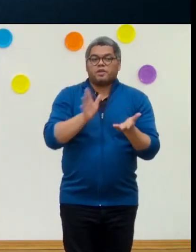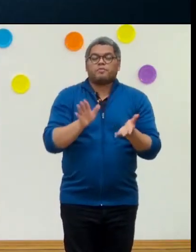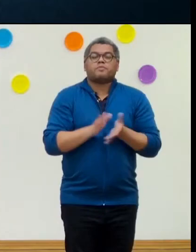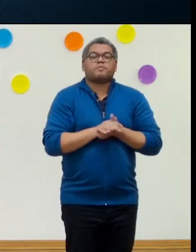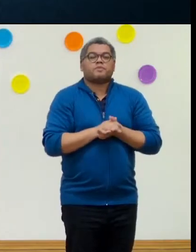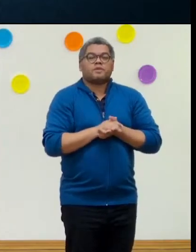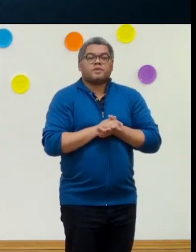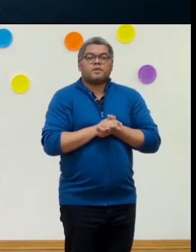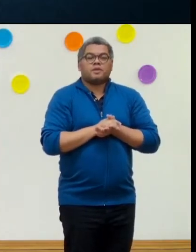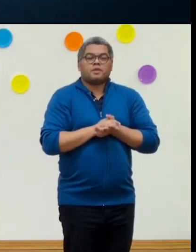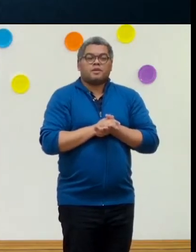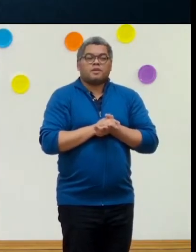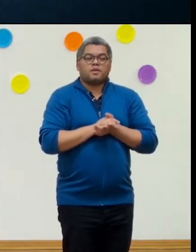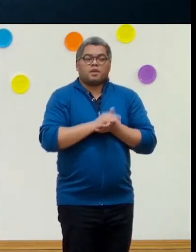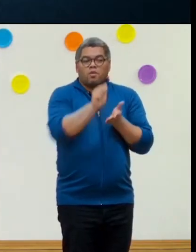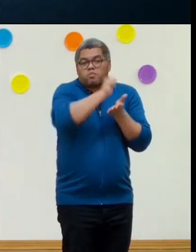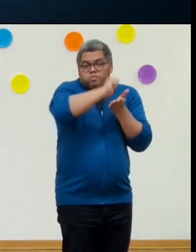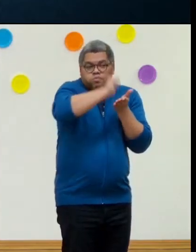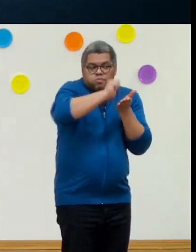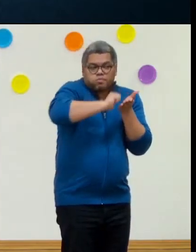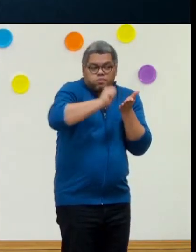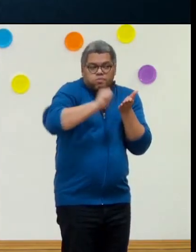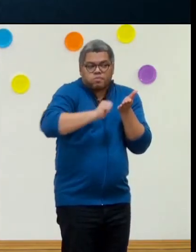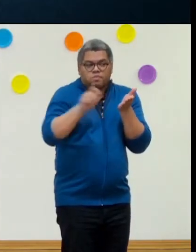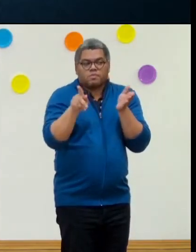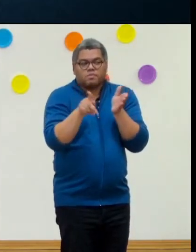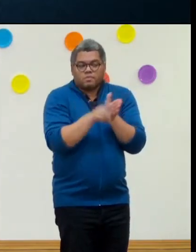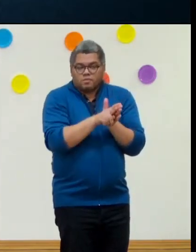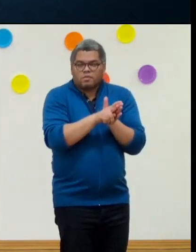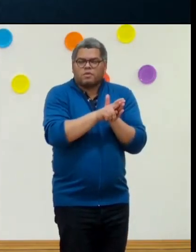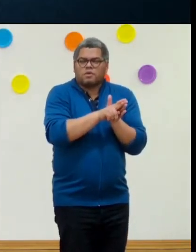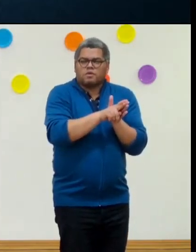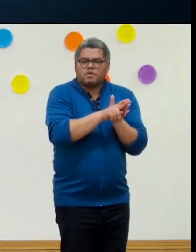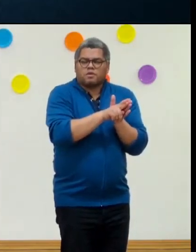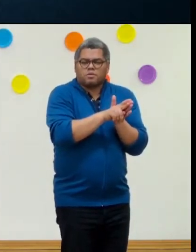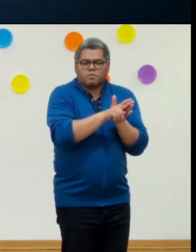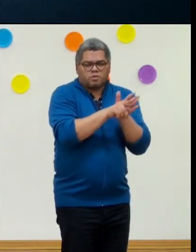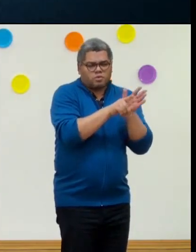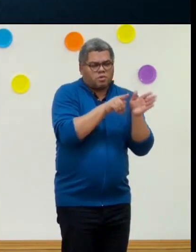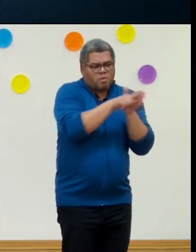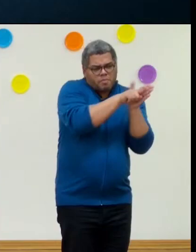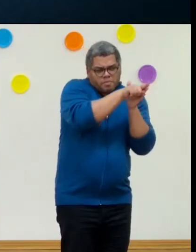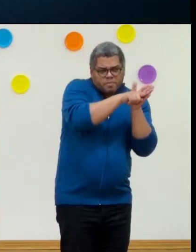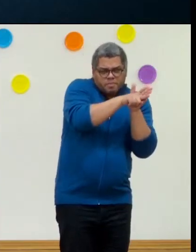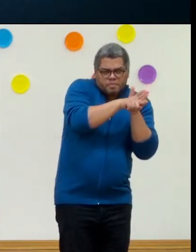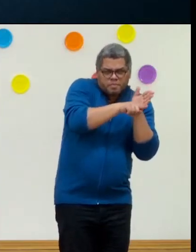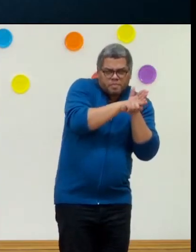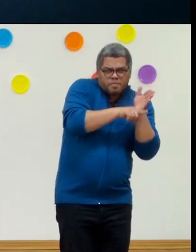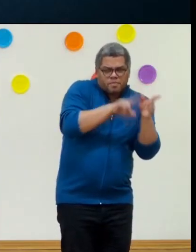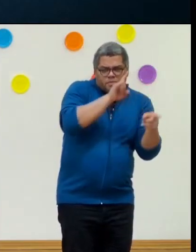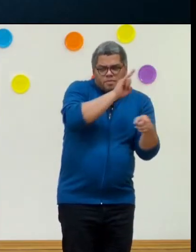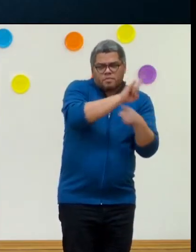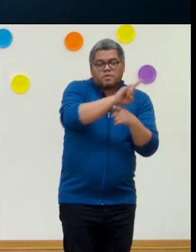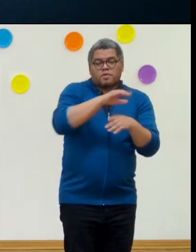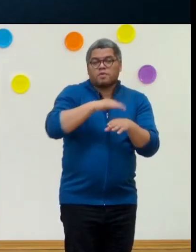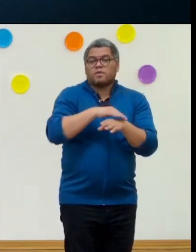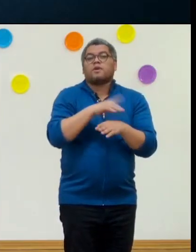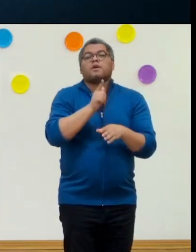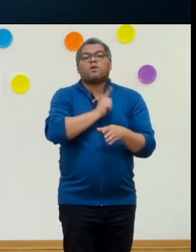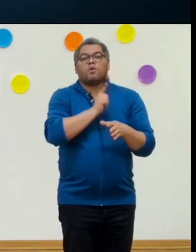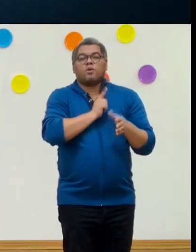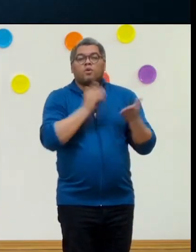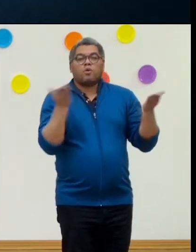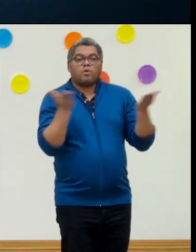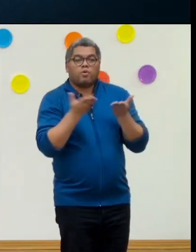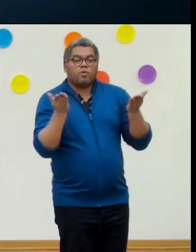e apagar rastros de infidelidade. Sim, existem aplicativos que apagam tudo que a pessoa que você programou